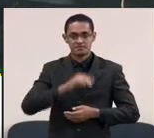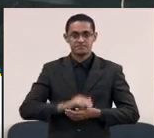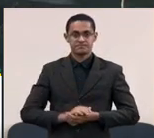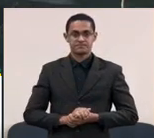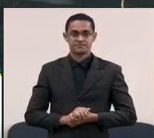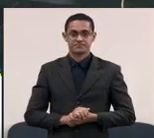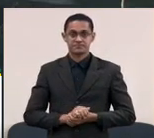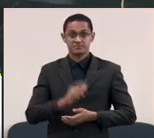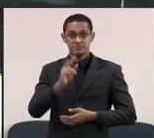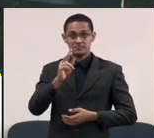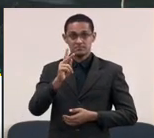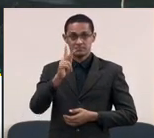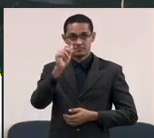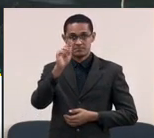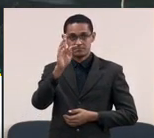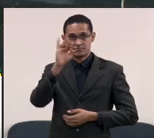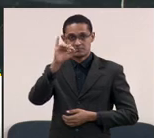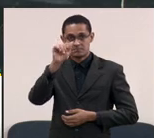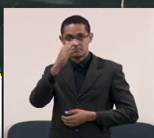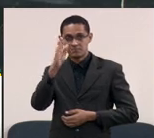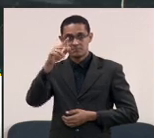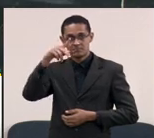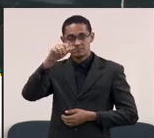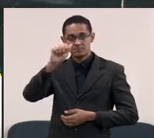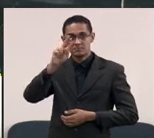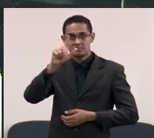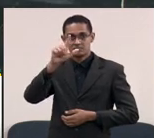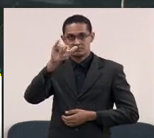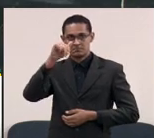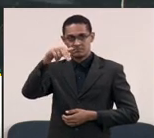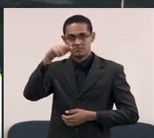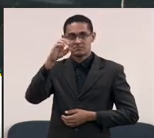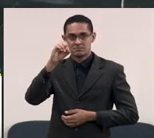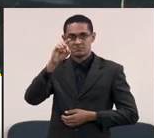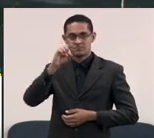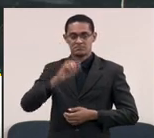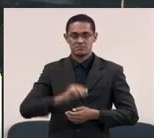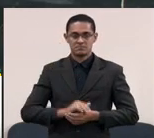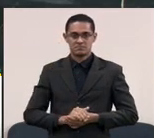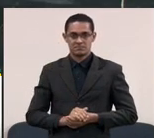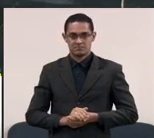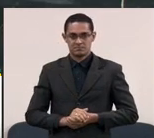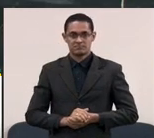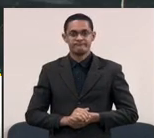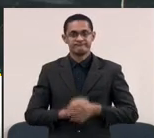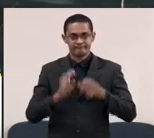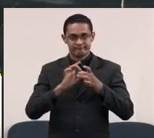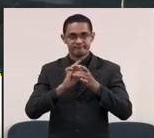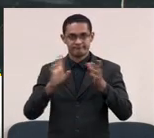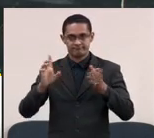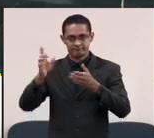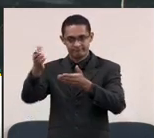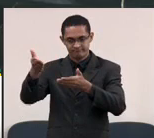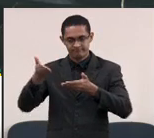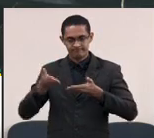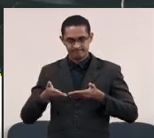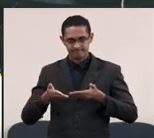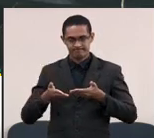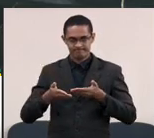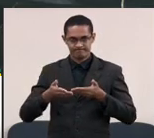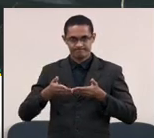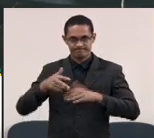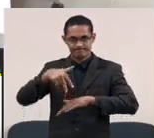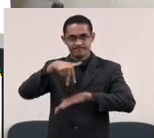professora Cátia Paulino que faça uso da palavra no púlpito ali.